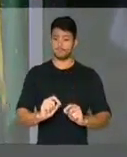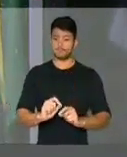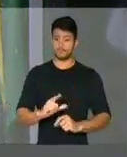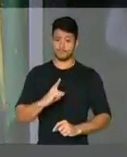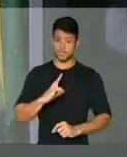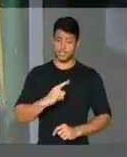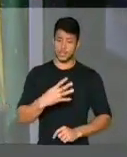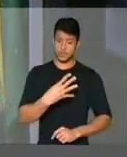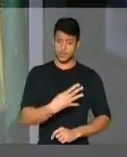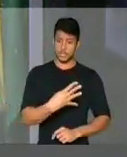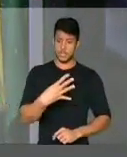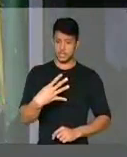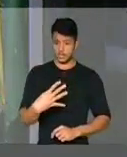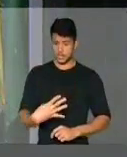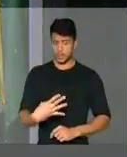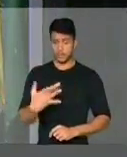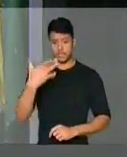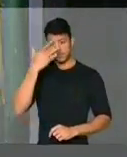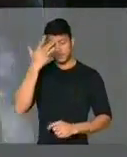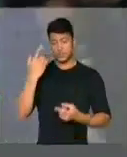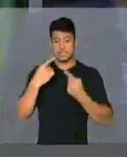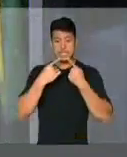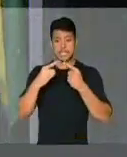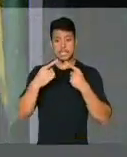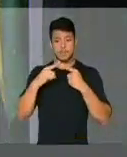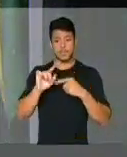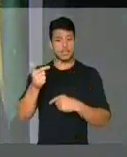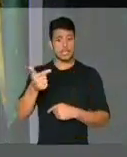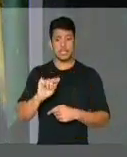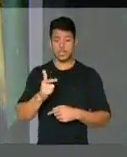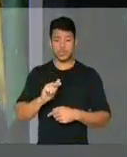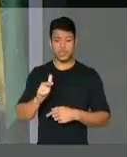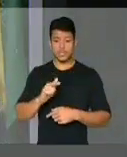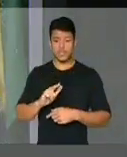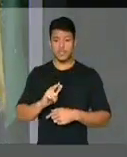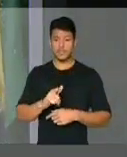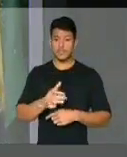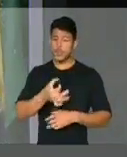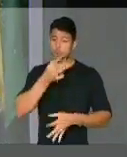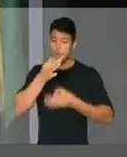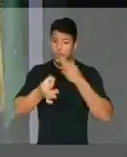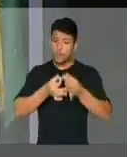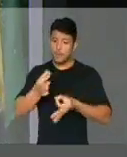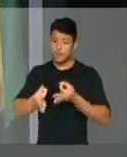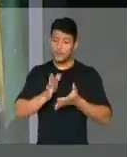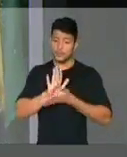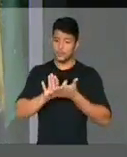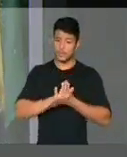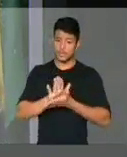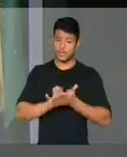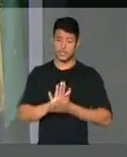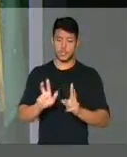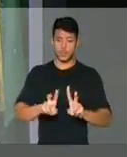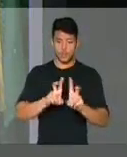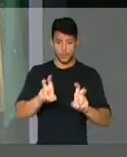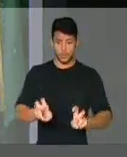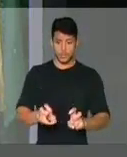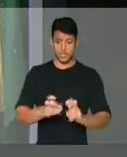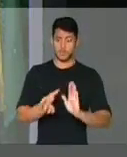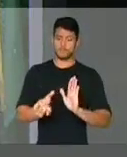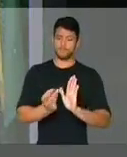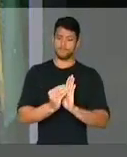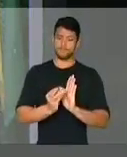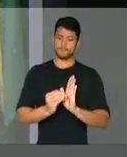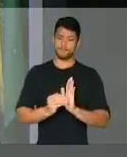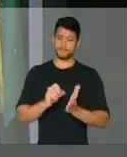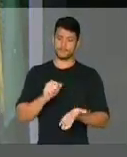44 entidades reclamaram que não foram ouvidas no Senado no que diz respeito a esse PLS e ao mérito dessa